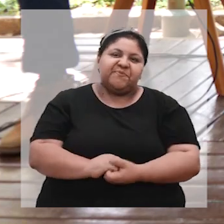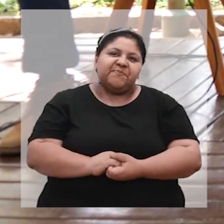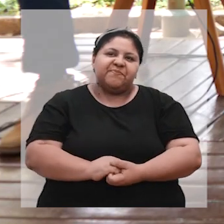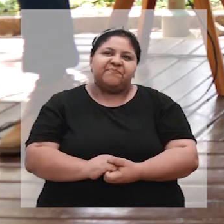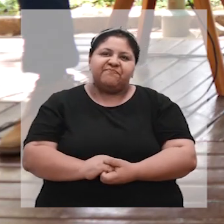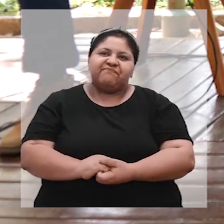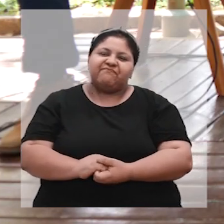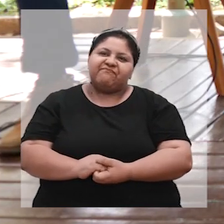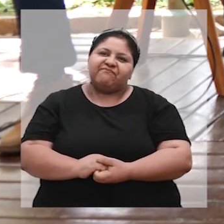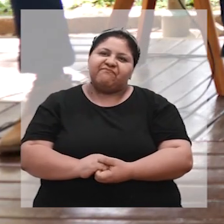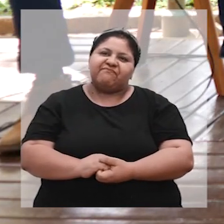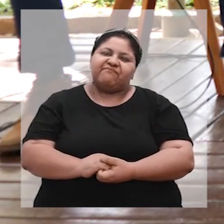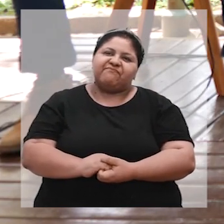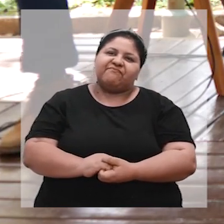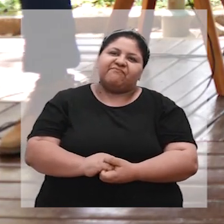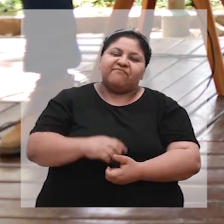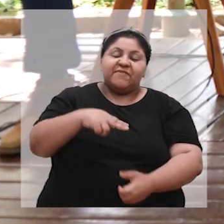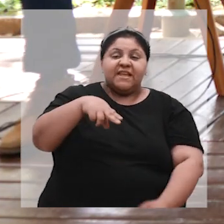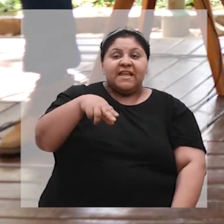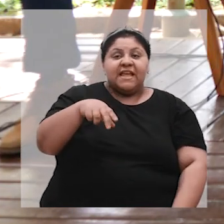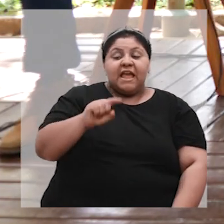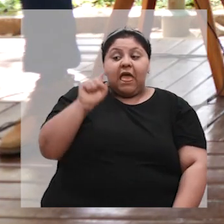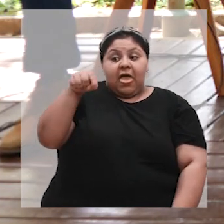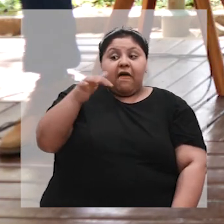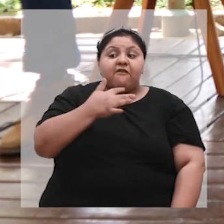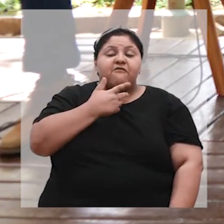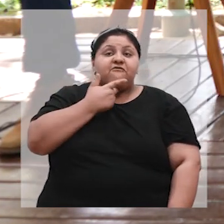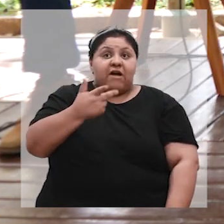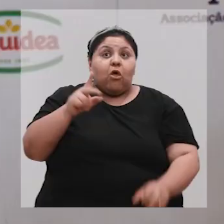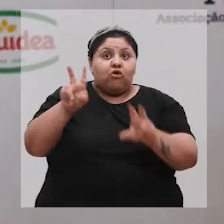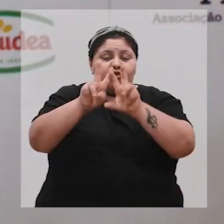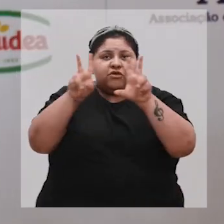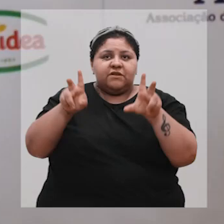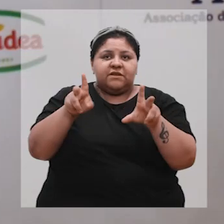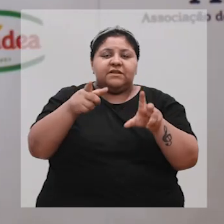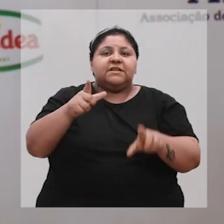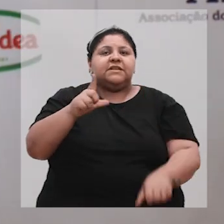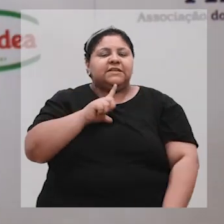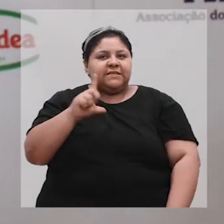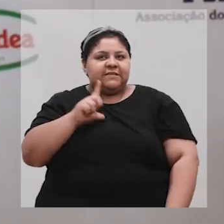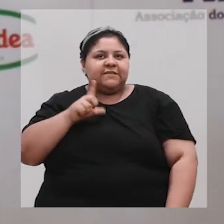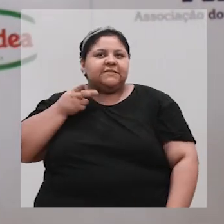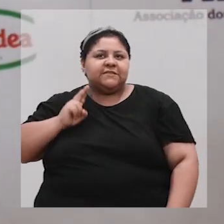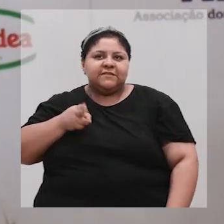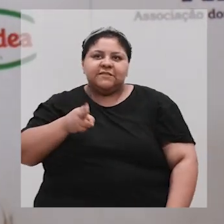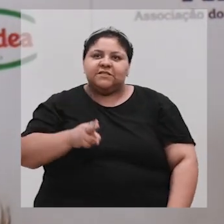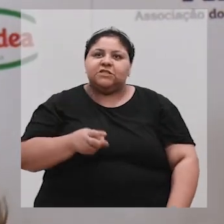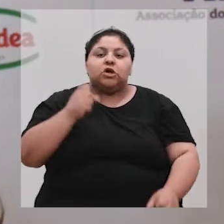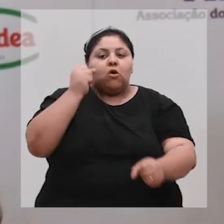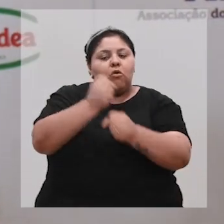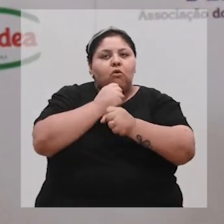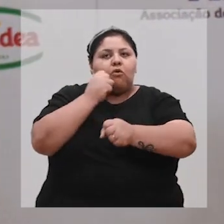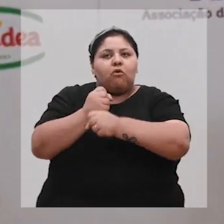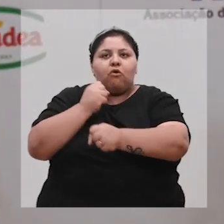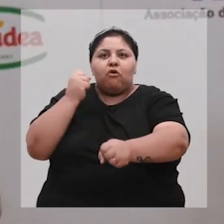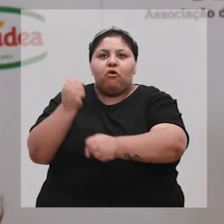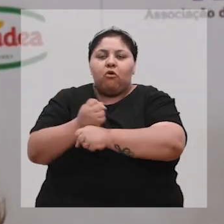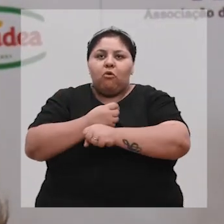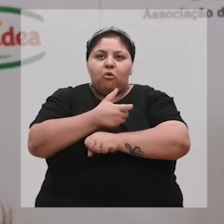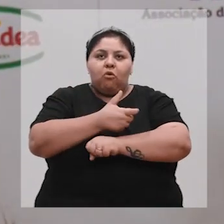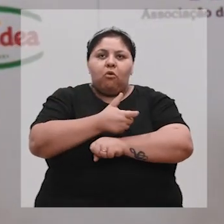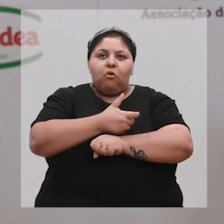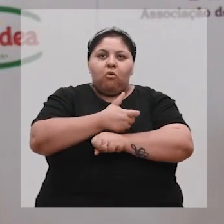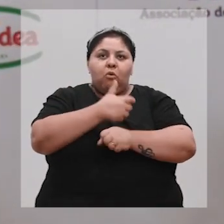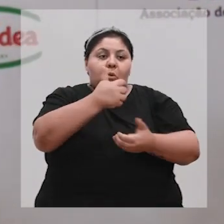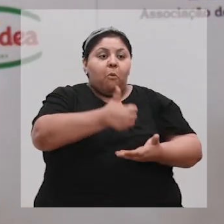E a Natasha falou sobre, então, o tema. E a gente tem sempre, todo ano, um patrono,